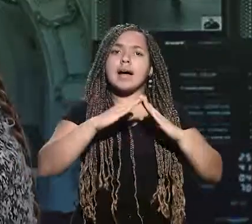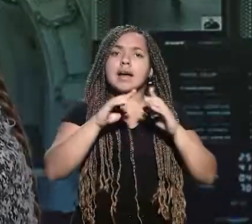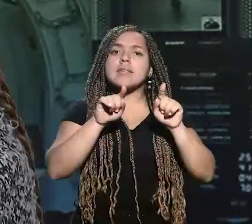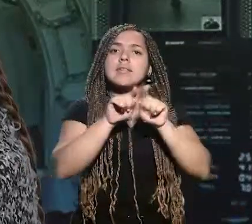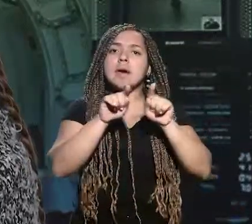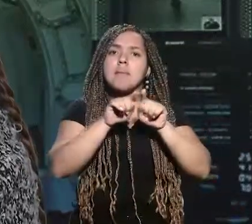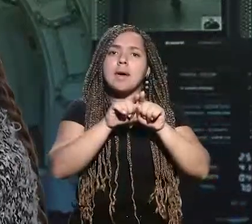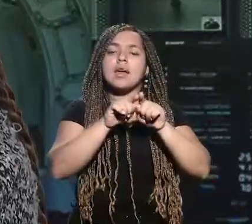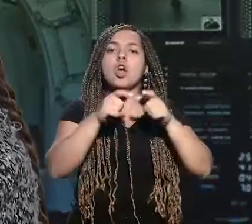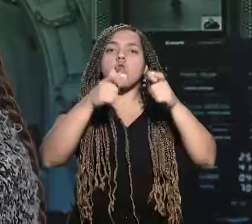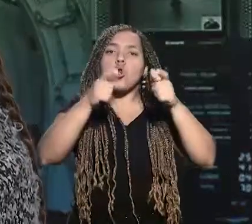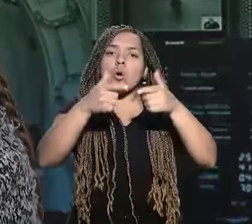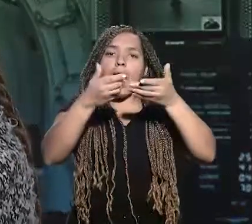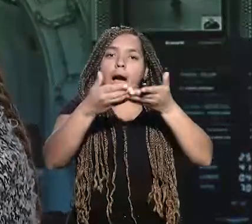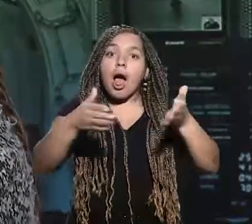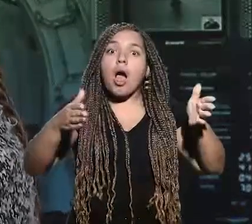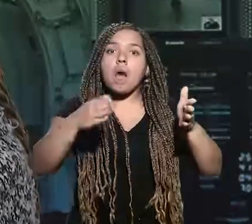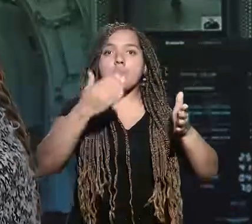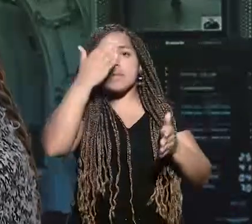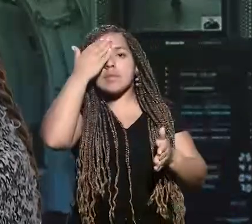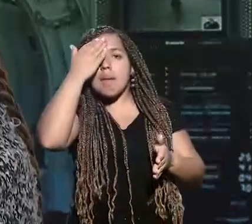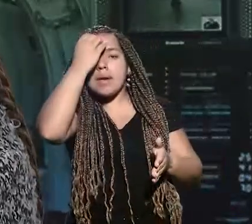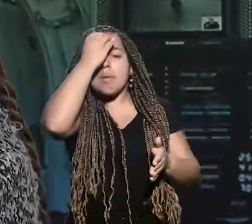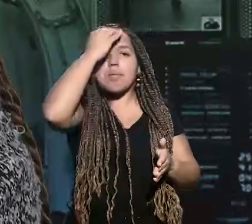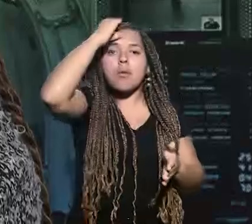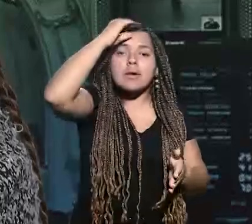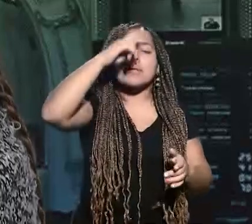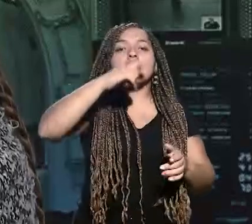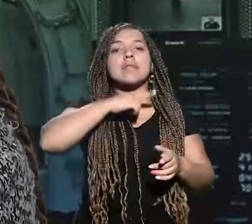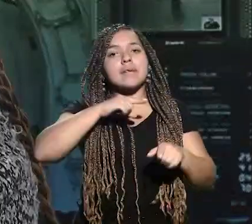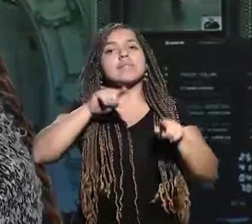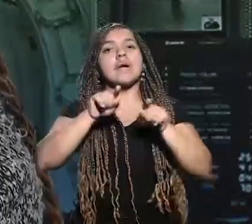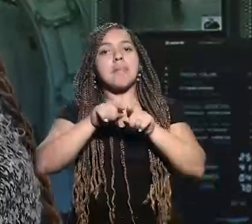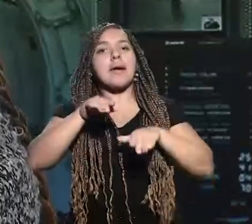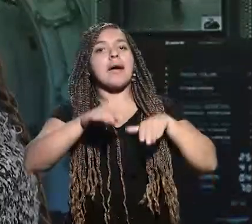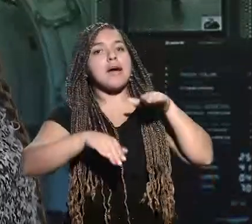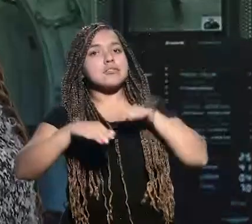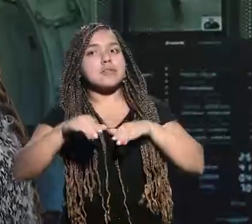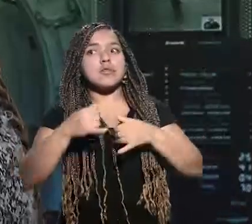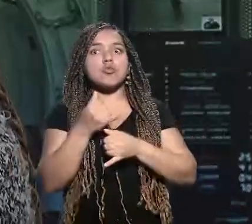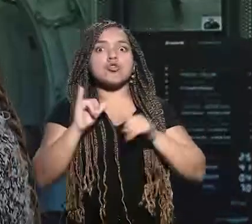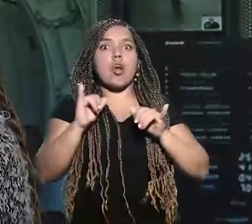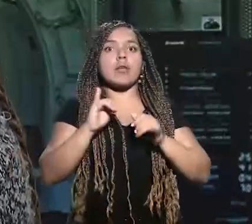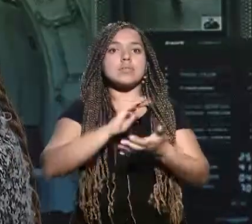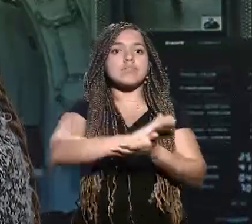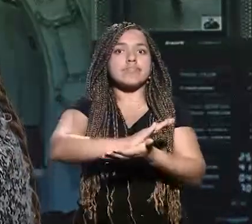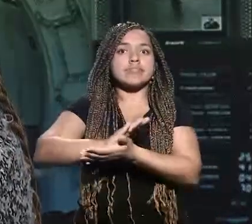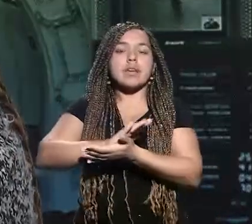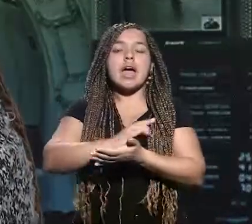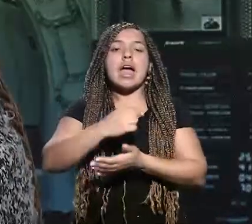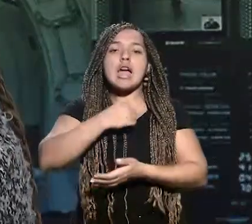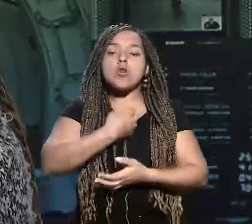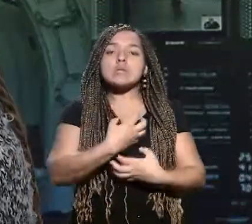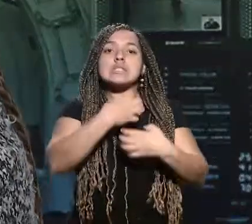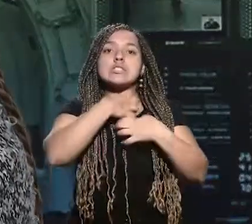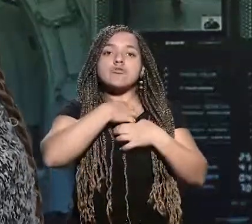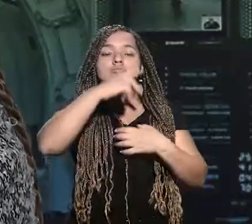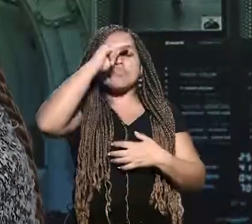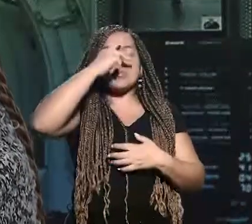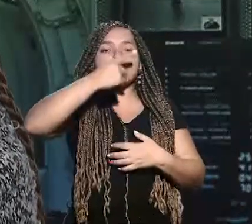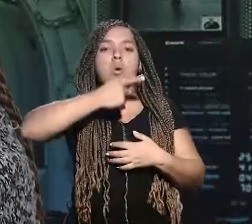de amplo saber, e a gente resolveu publicizar não só os processos discriminatórios pelos quais eu passei pessoalmente, mas também